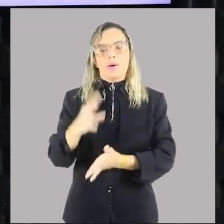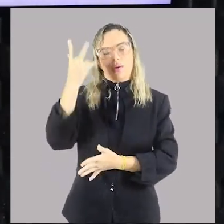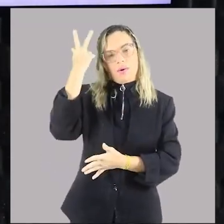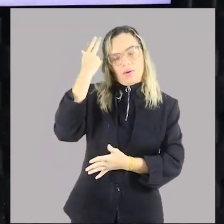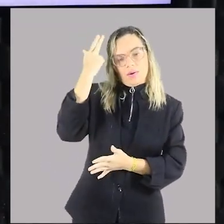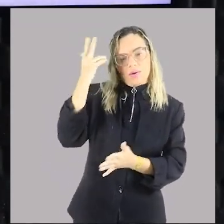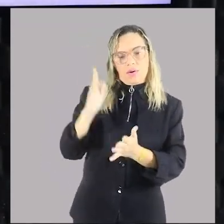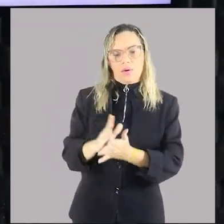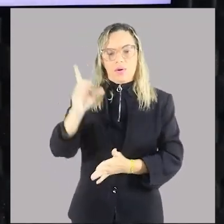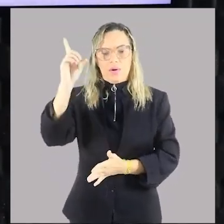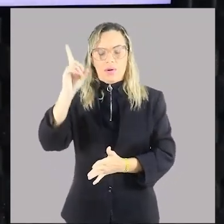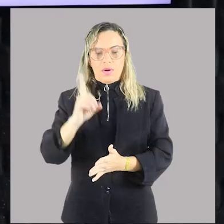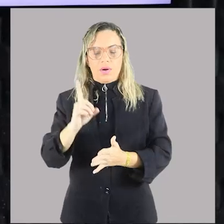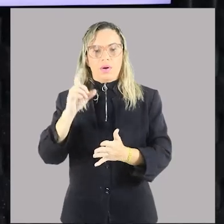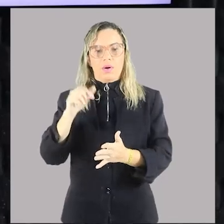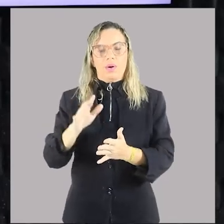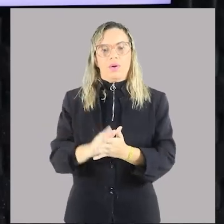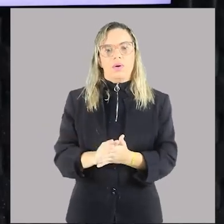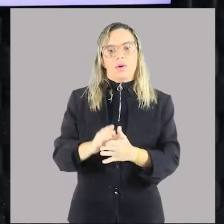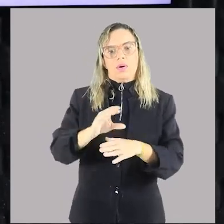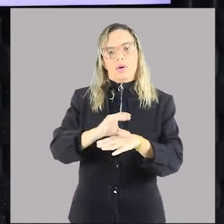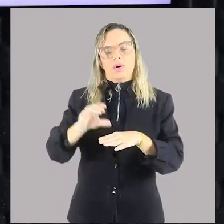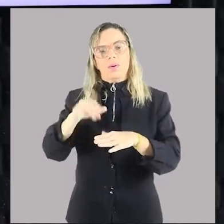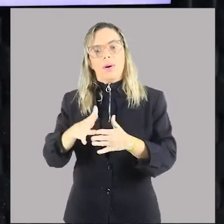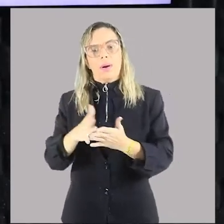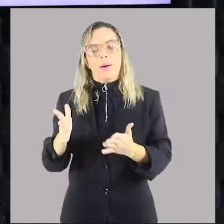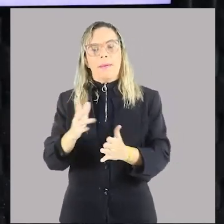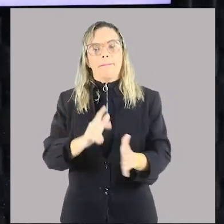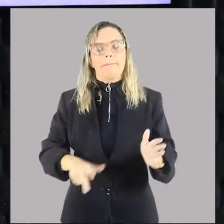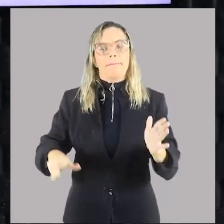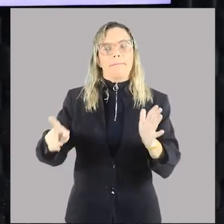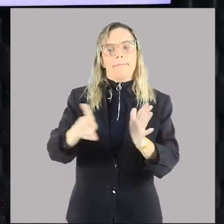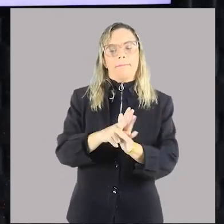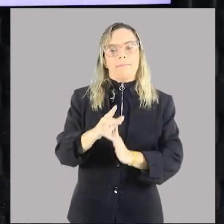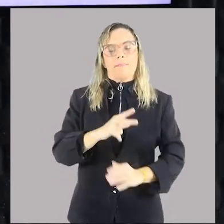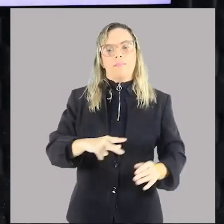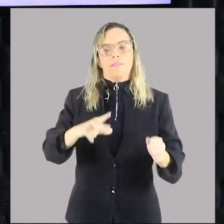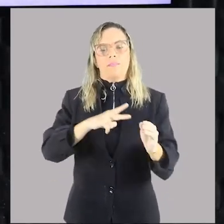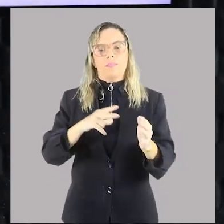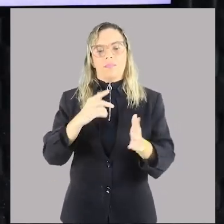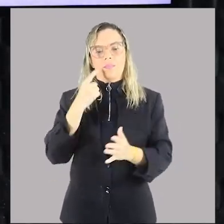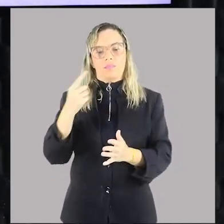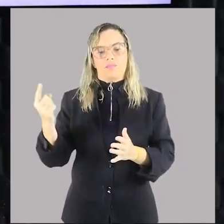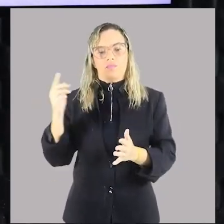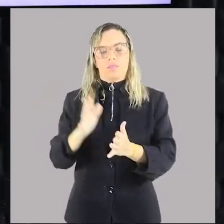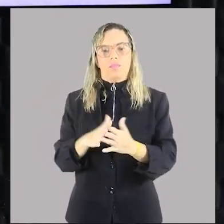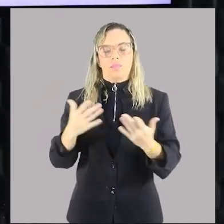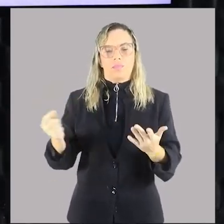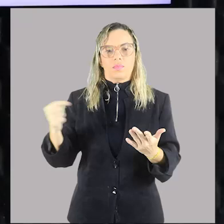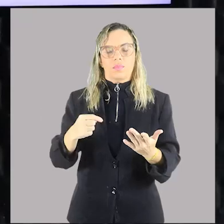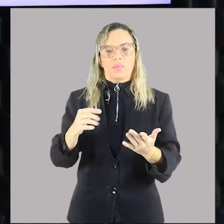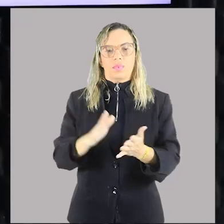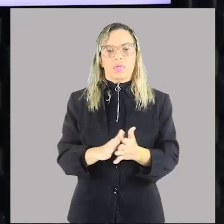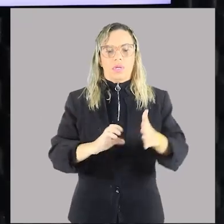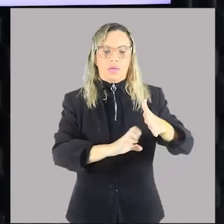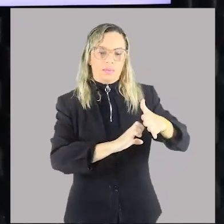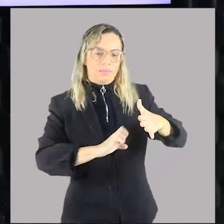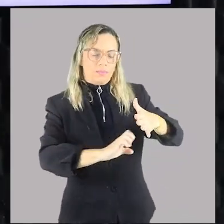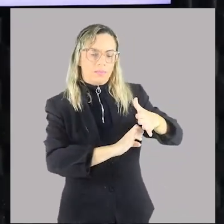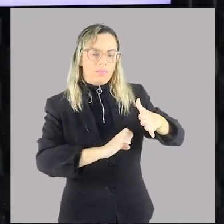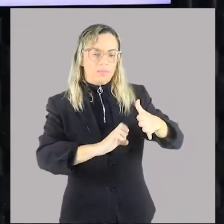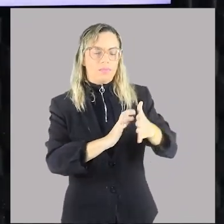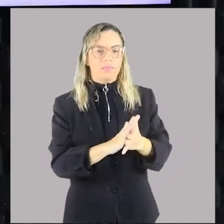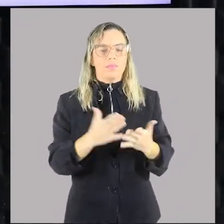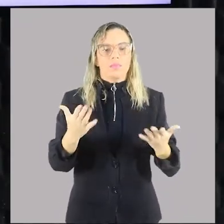o direito civil, o direito privado, nós temos, por exemplo, pessoas jurídicas de direito privado, as empresas.